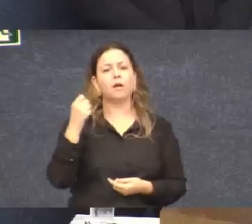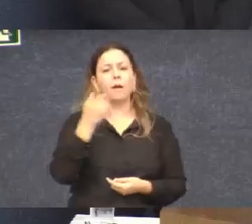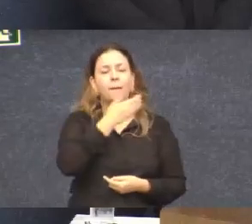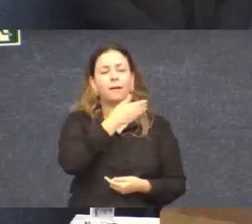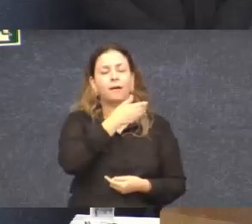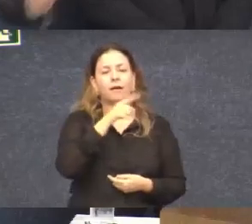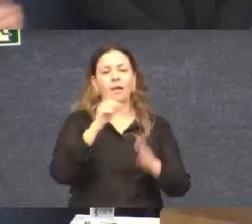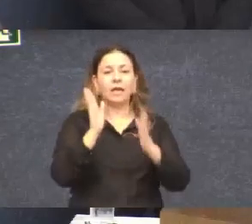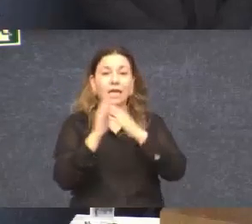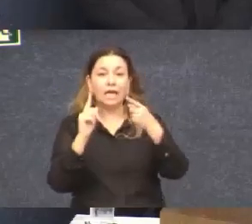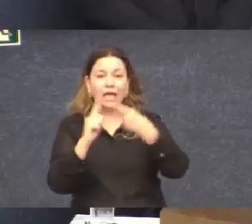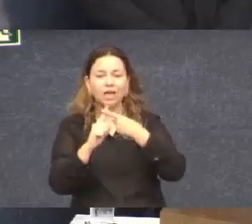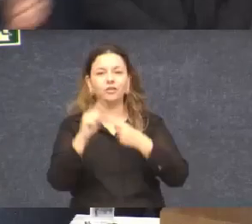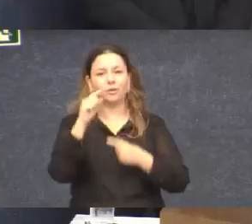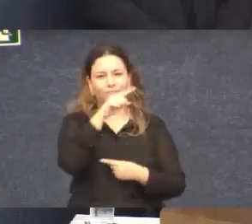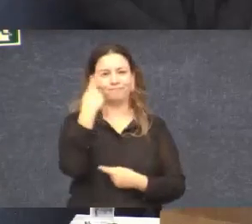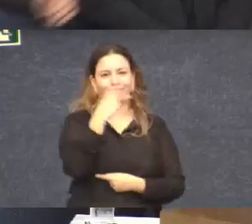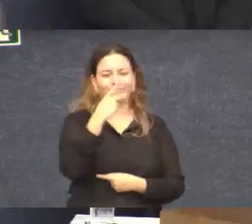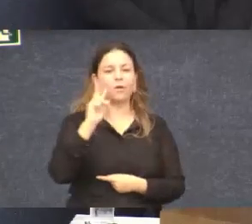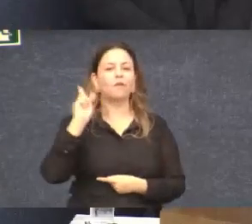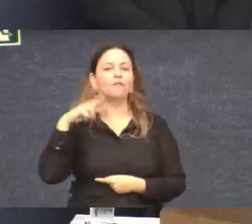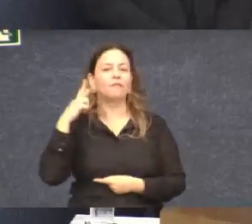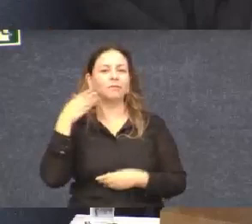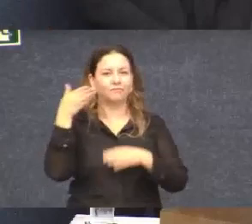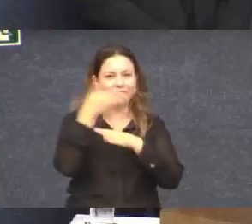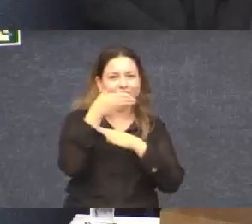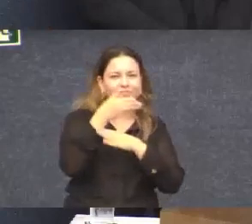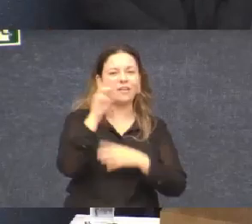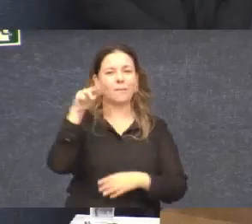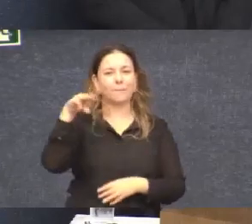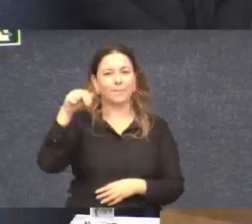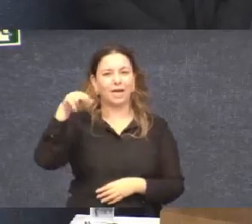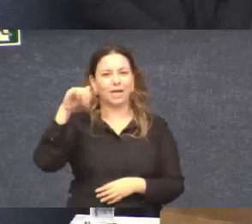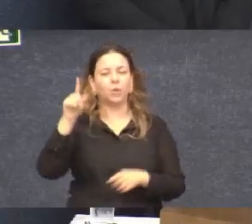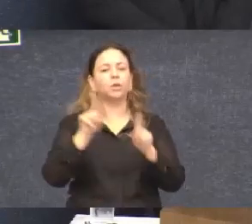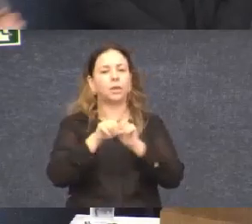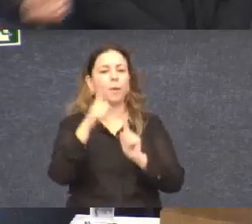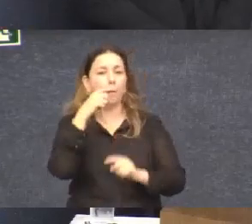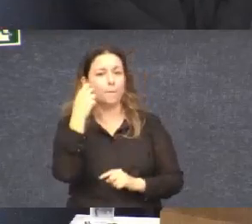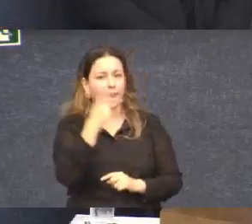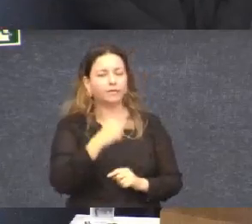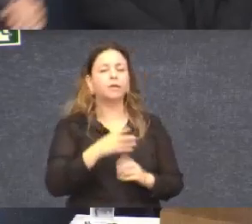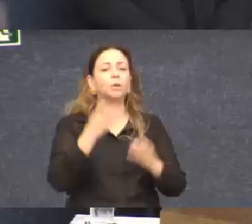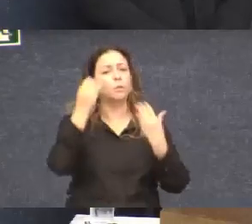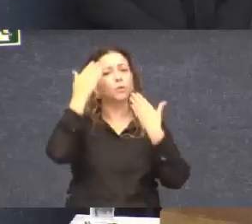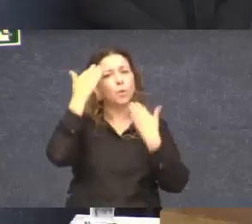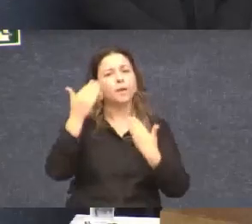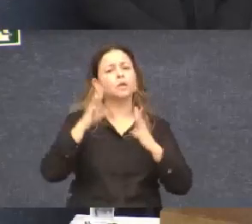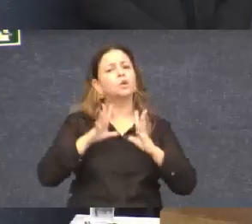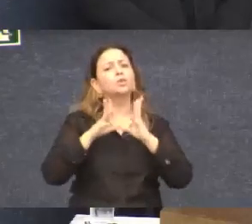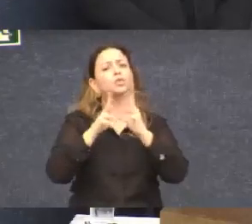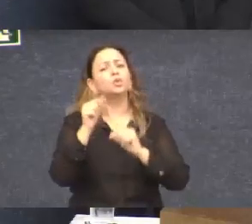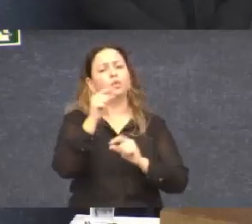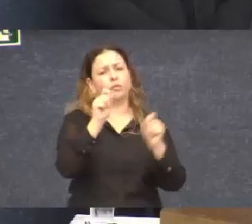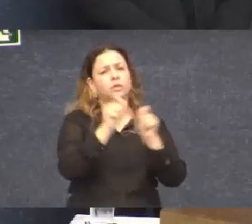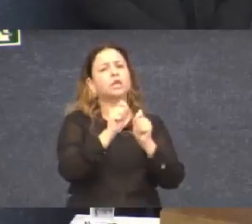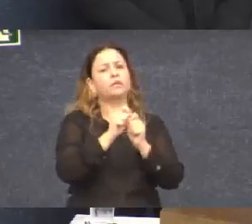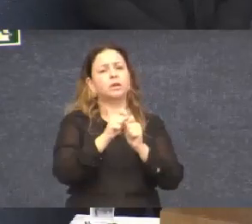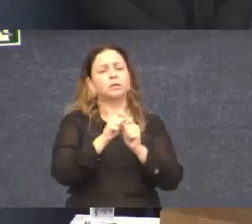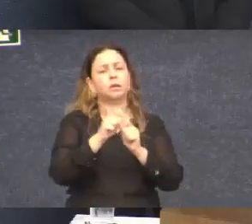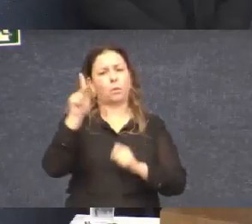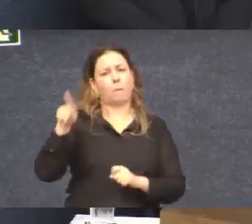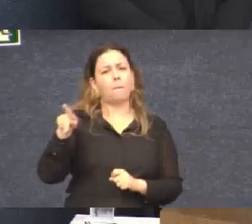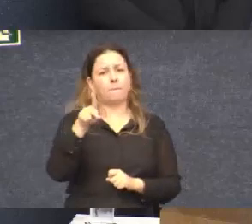do Maninho. Maninho é frequente na paróquia, como foi seu pai, né, Maninho? Então, muito obrigado, padre Geraldo, por tudo que o senhor tem feito aí